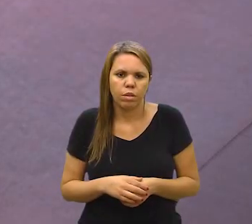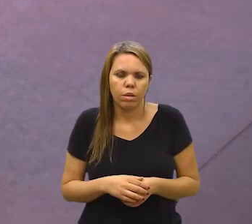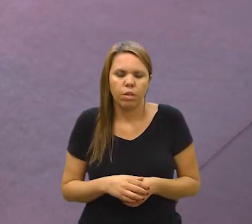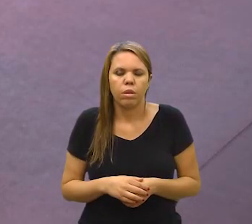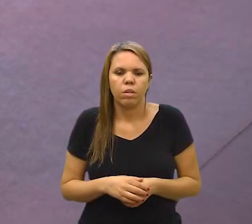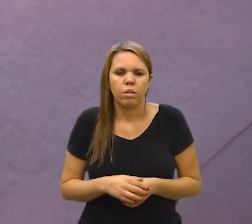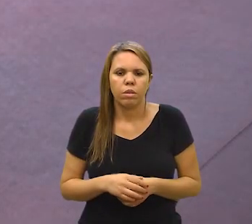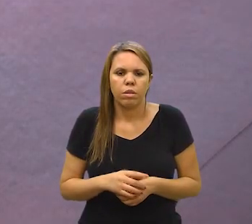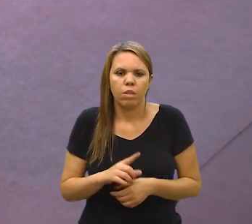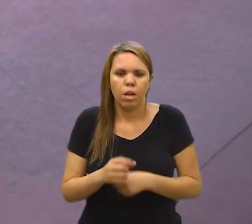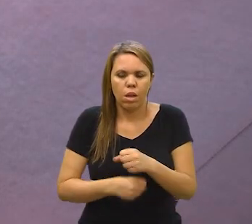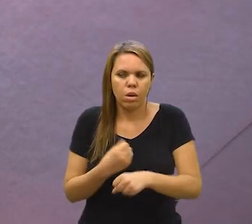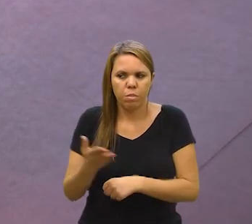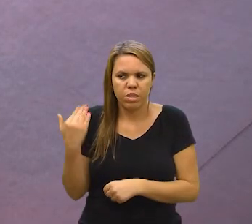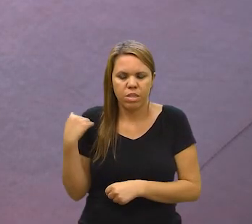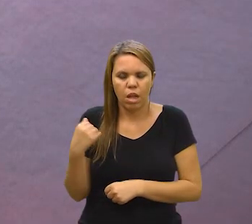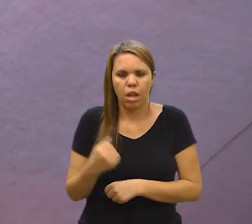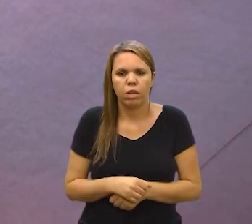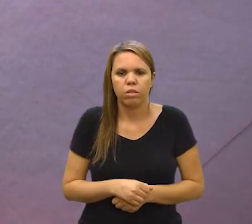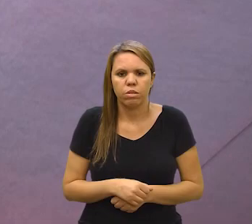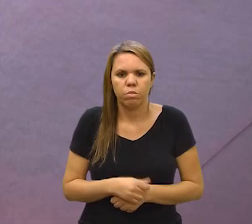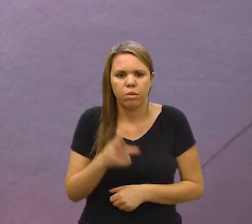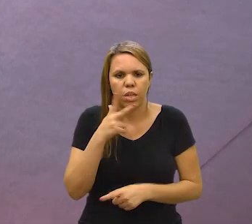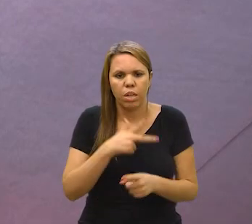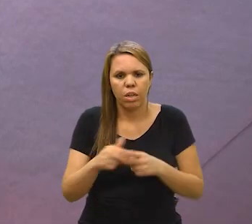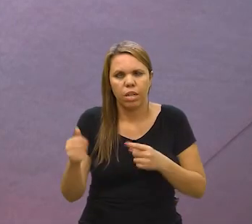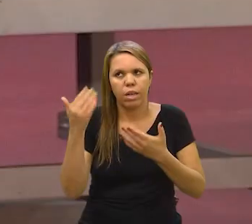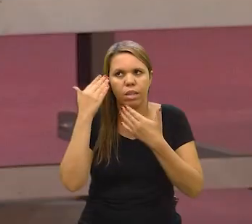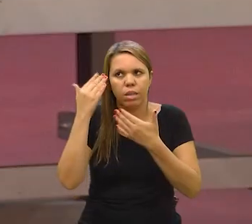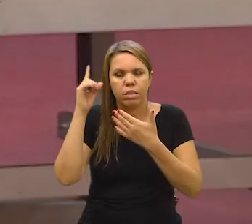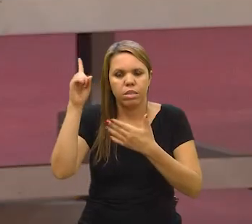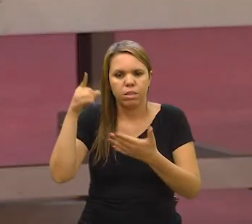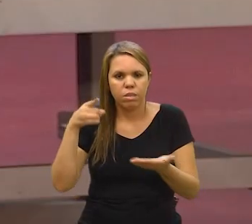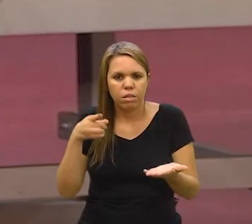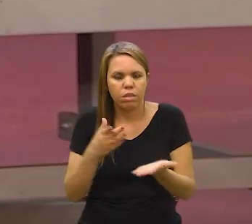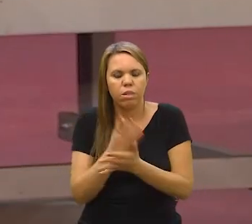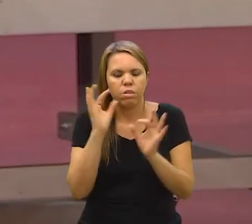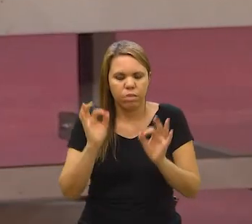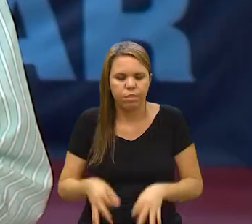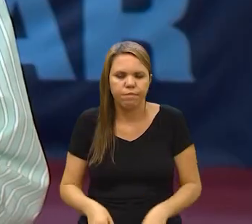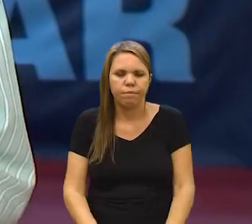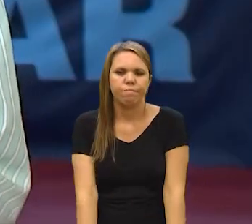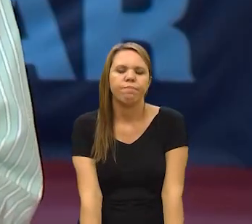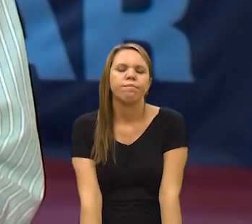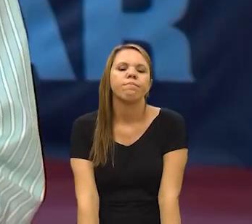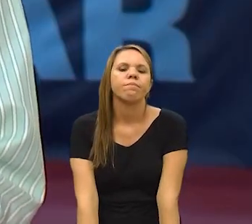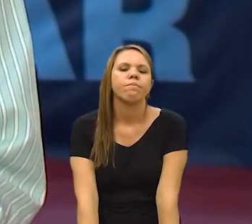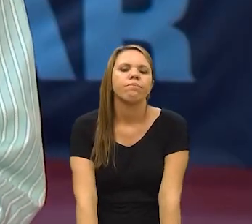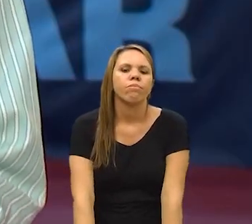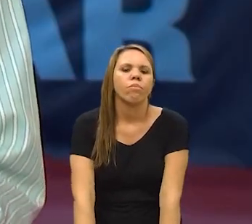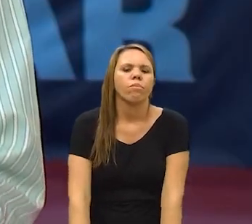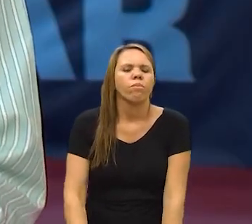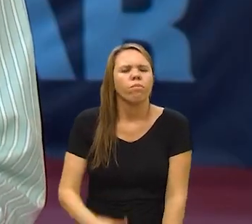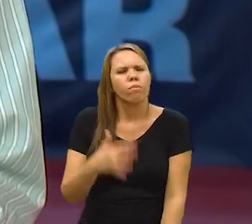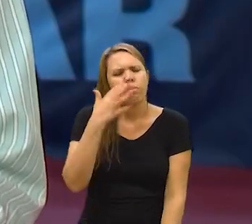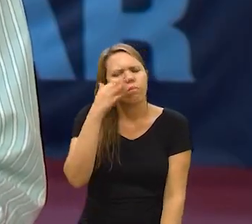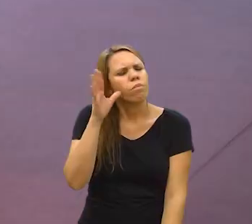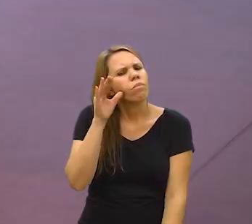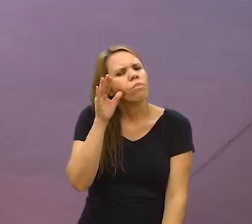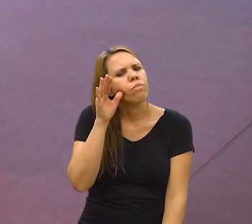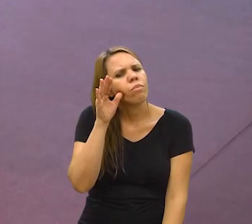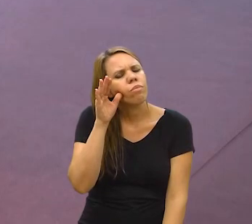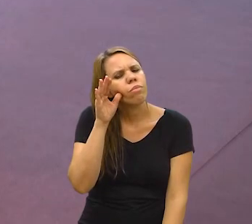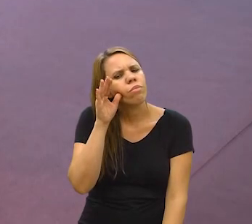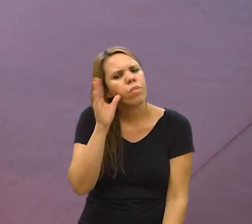depois ano passado para ganhar o Parapan e graças a Deus deu tudo muito certo. Me chamou a atenção, fiquei curioso.